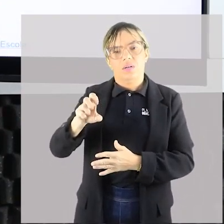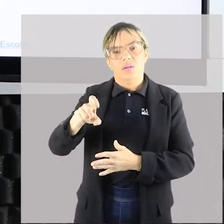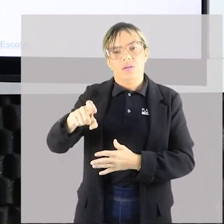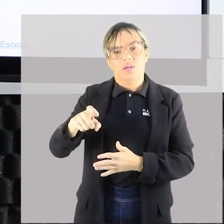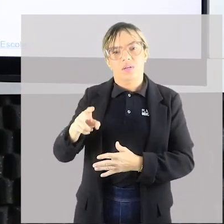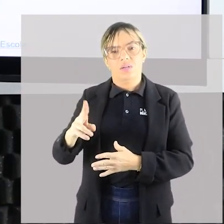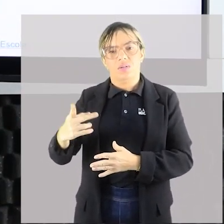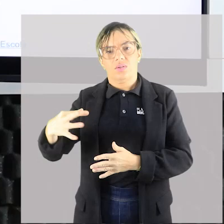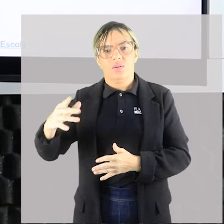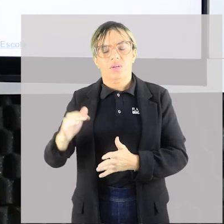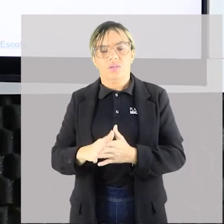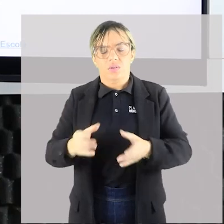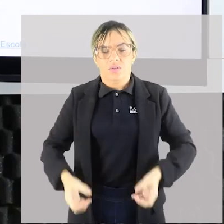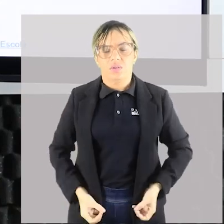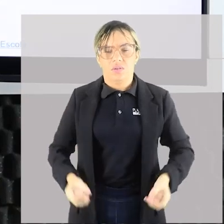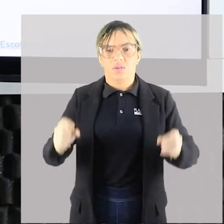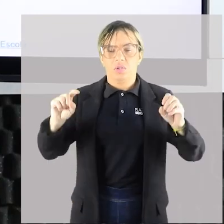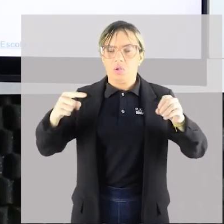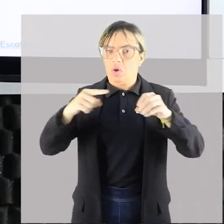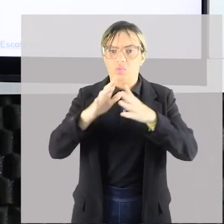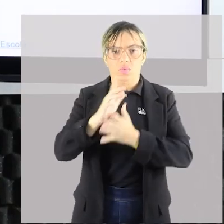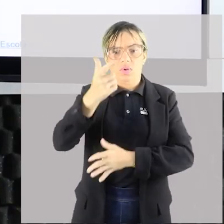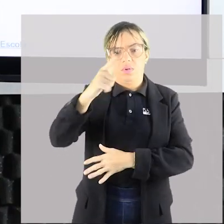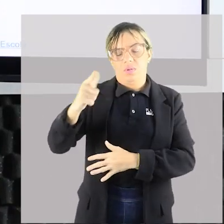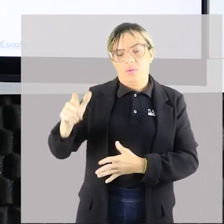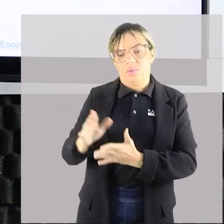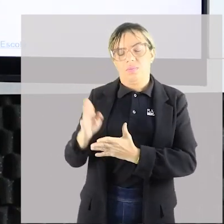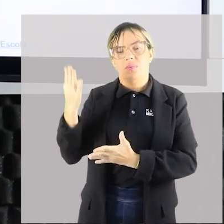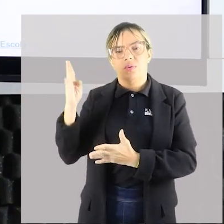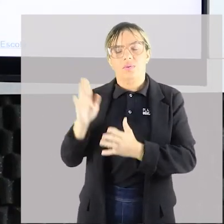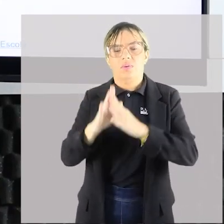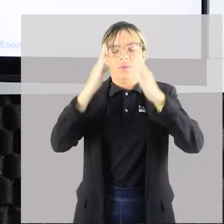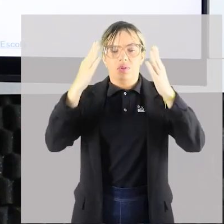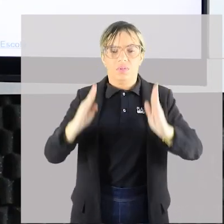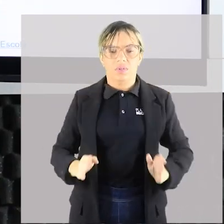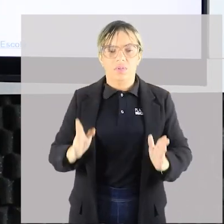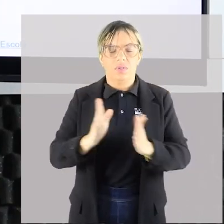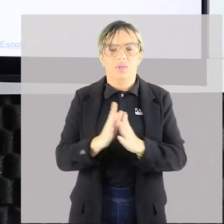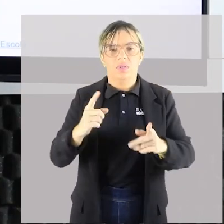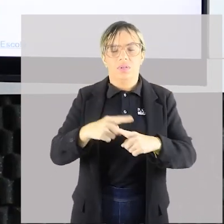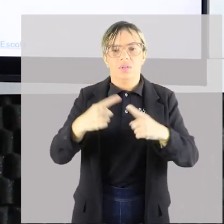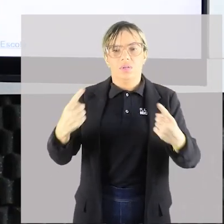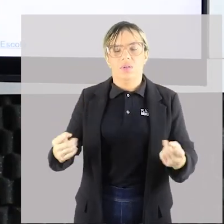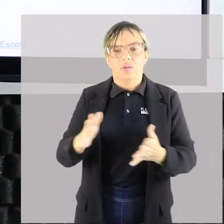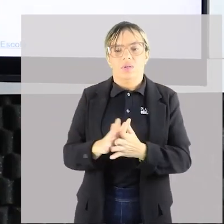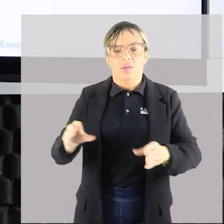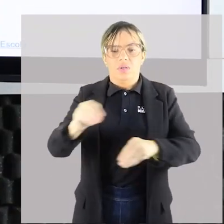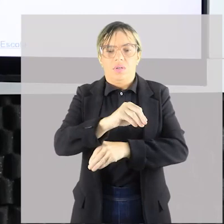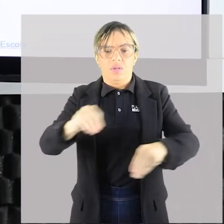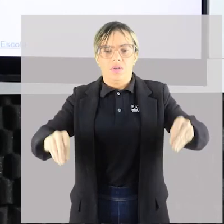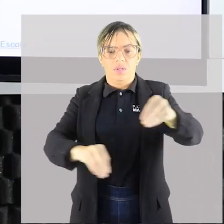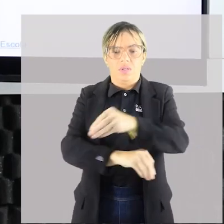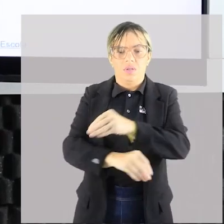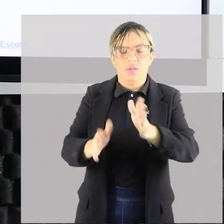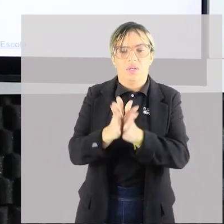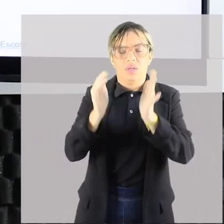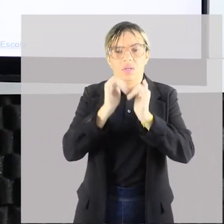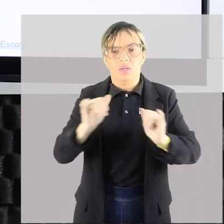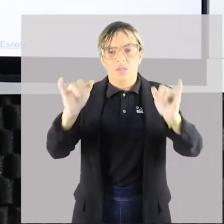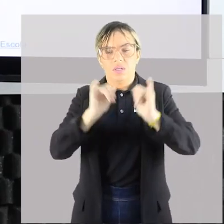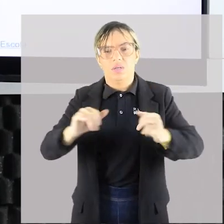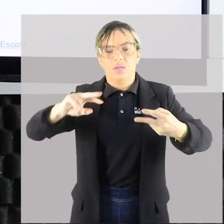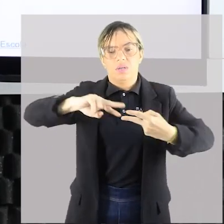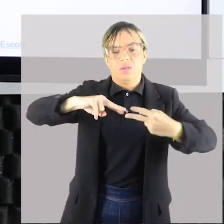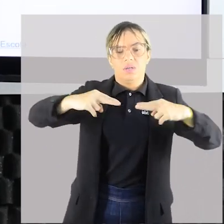ter a presença de gametas, né? A gente vai analisar isso, mas existe uma troca de informação genética. E